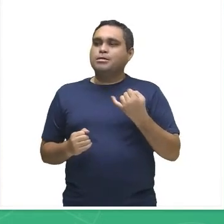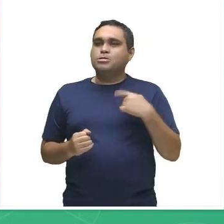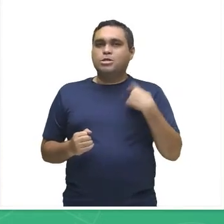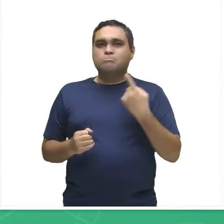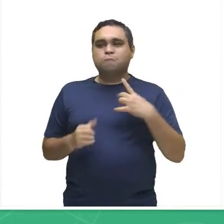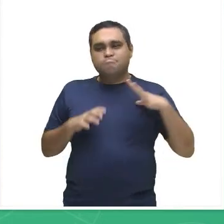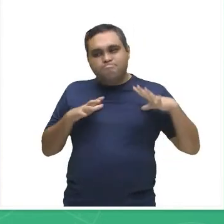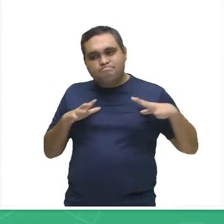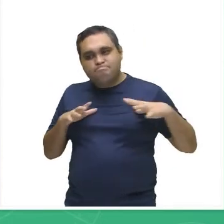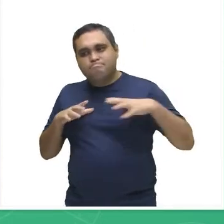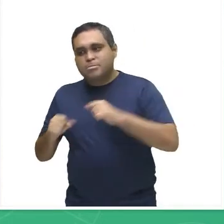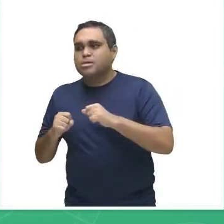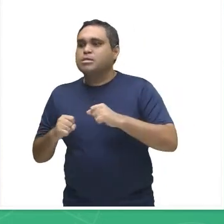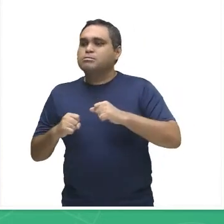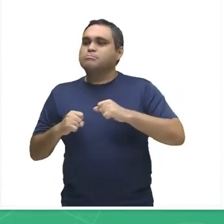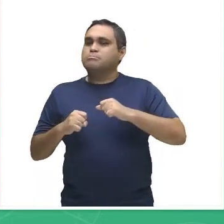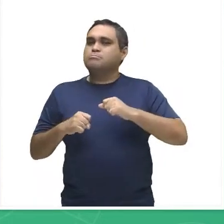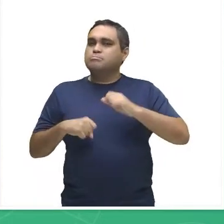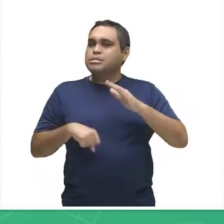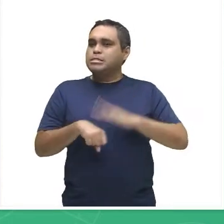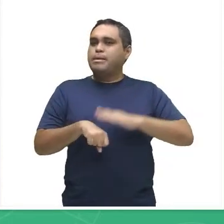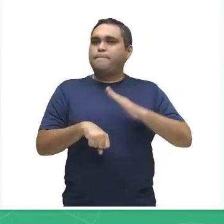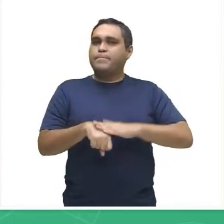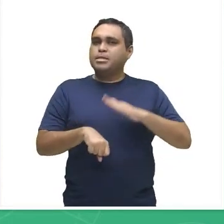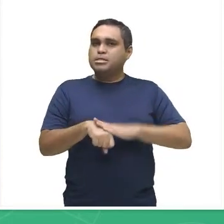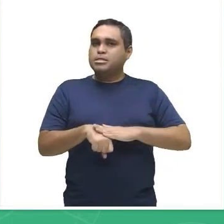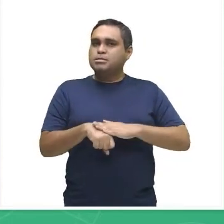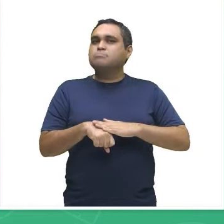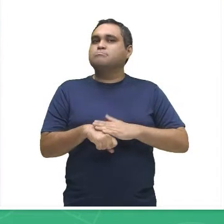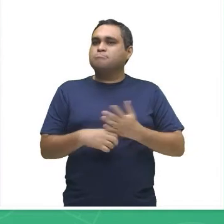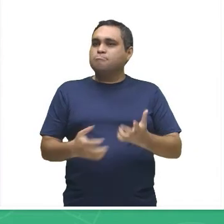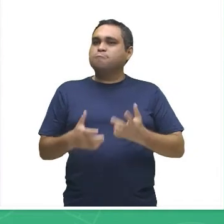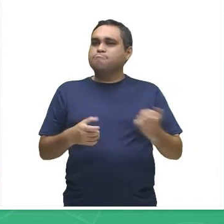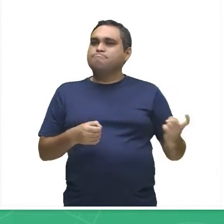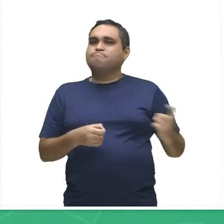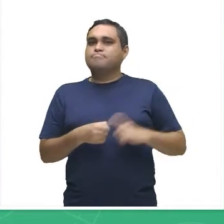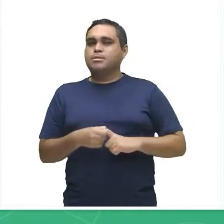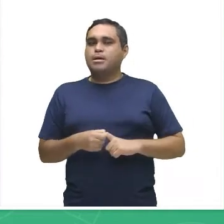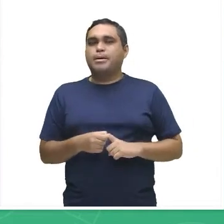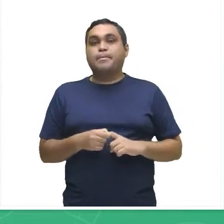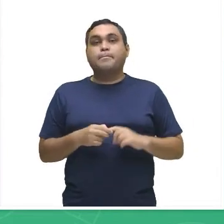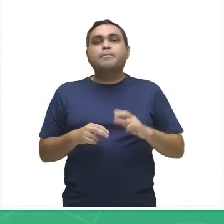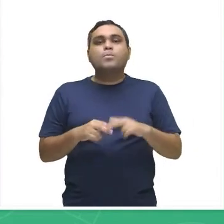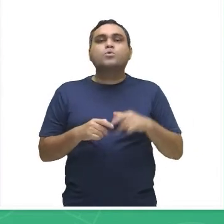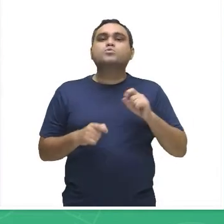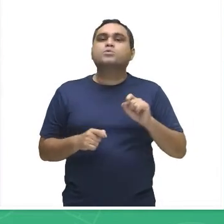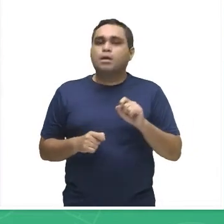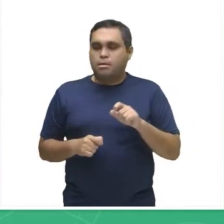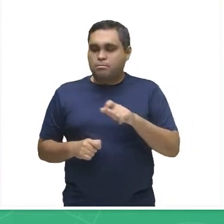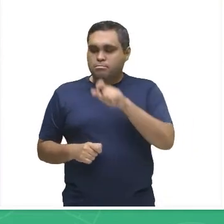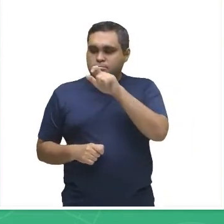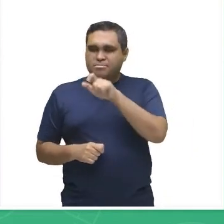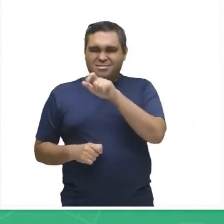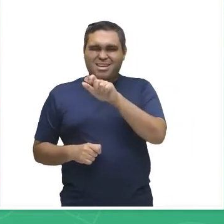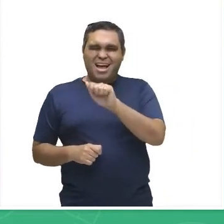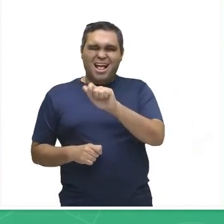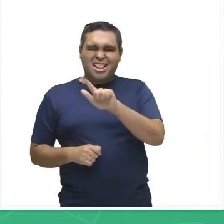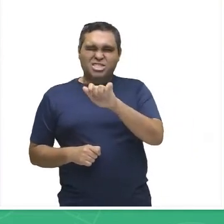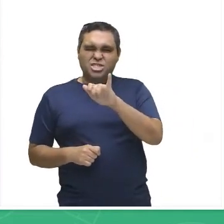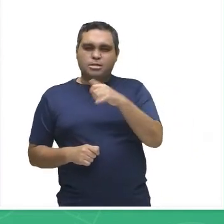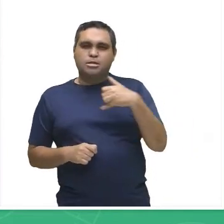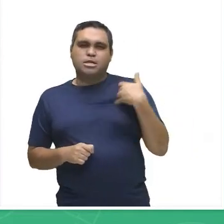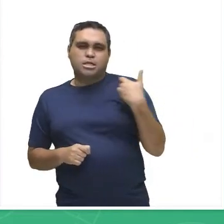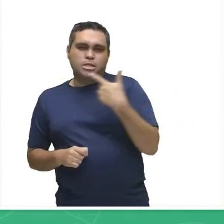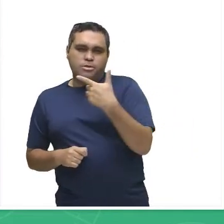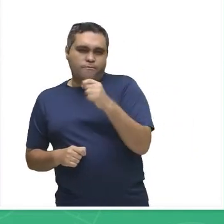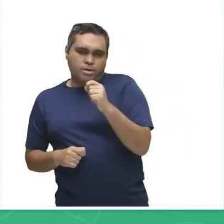nossa independência. Por quê? Porque eles veem, Alexandre é um menino, né, 20 anos,